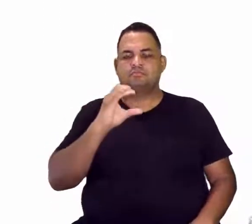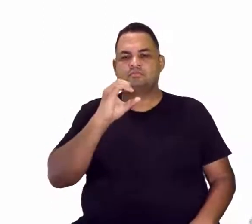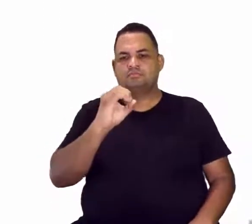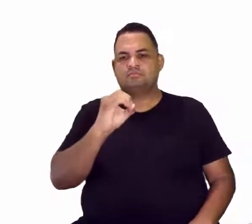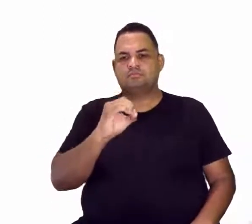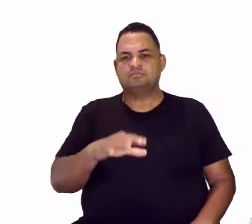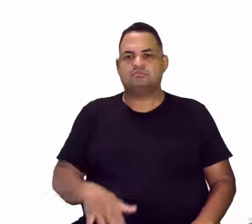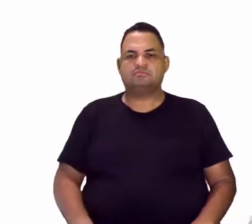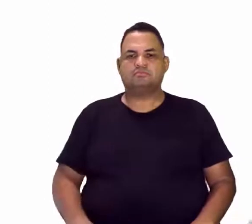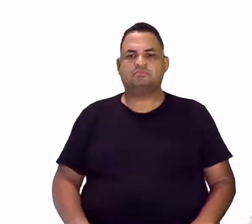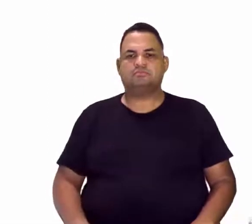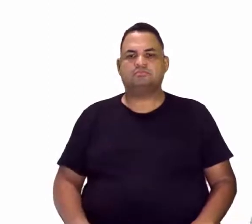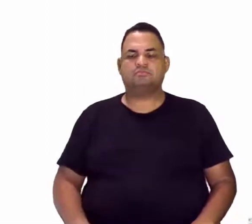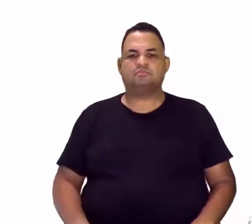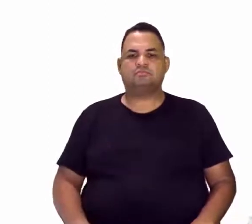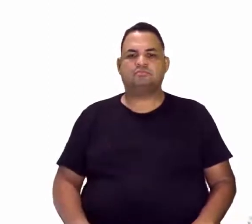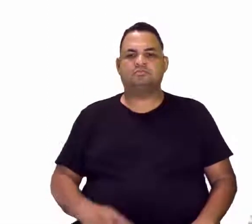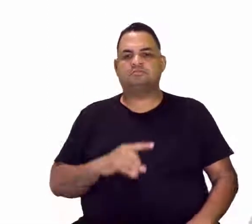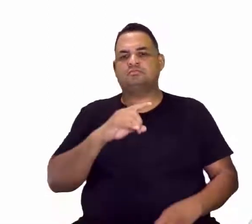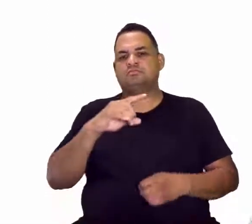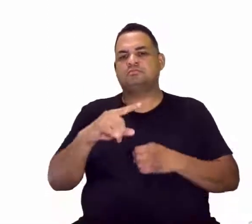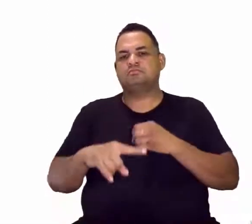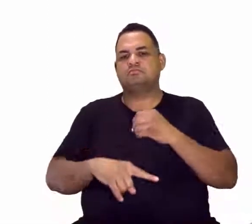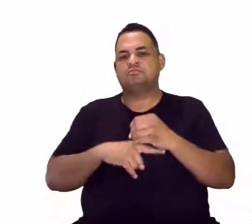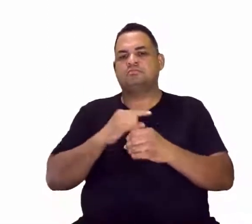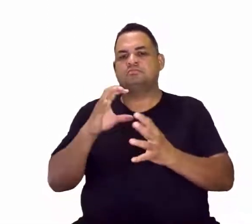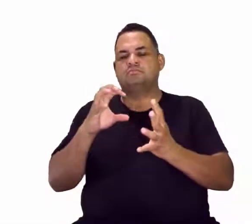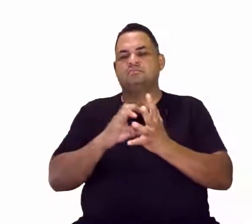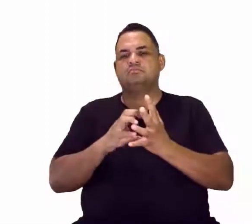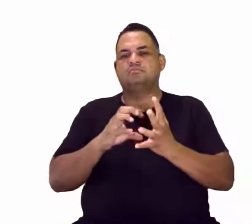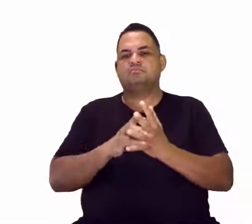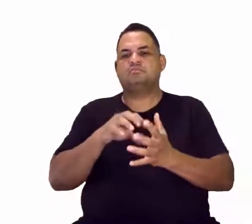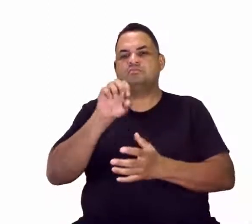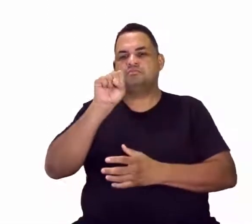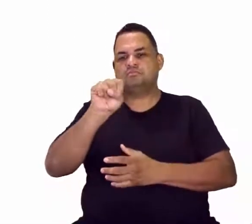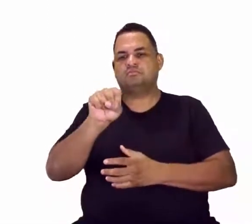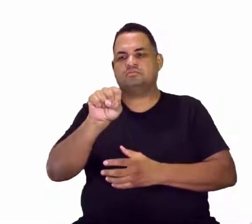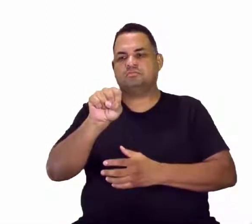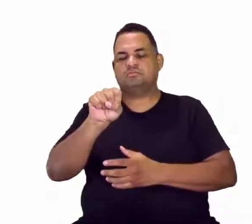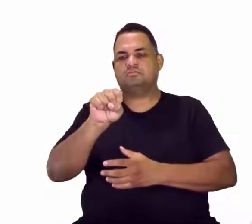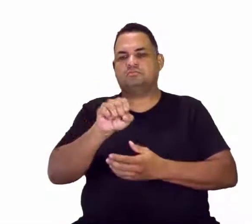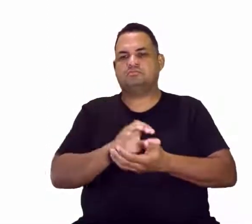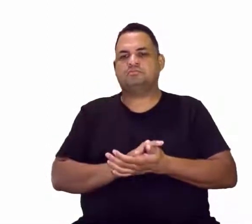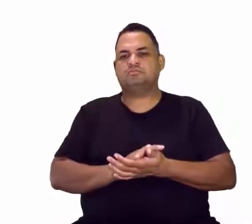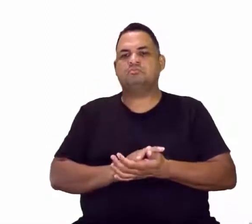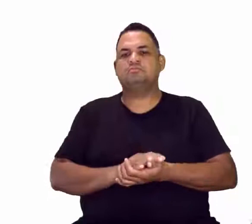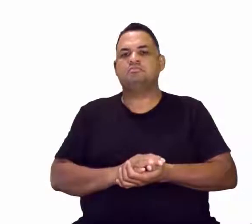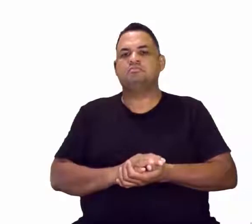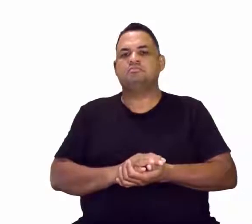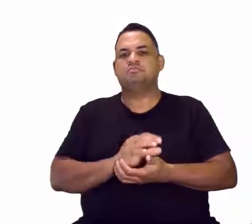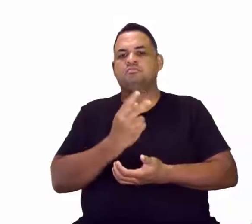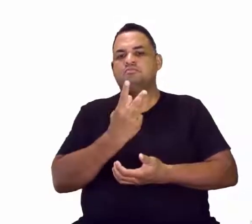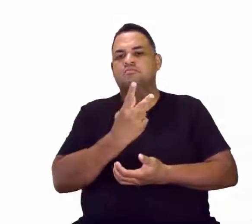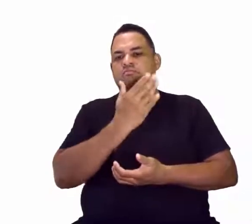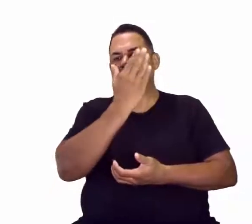oxigênios, o meu átomo central é o enxofre e os hidrogênios estão aqui,